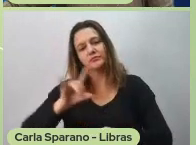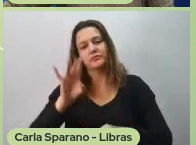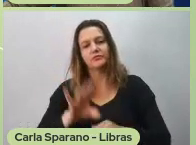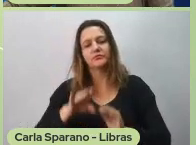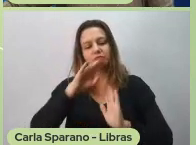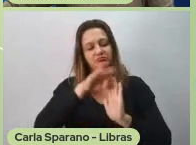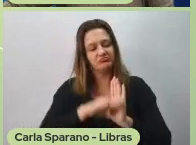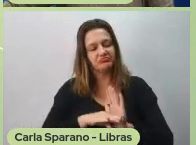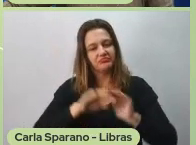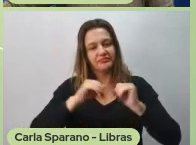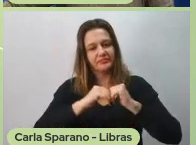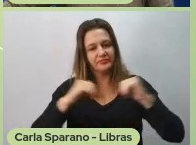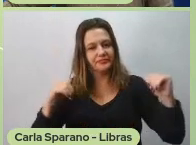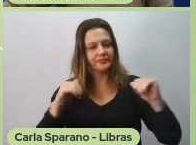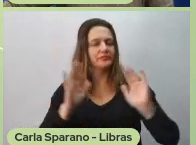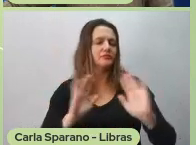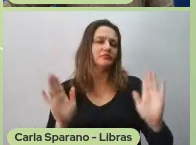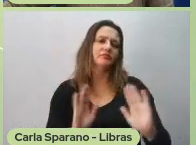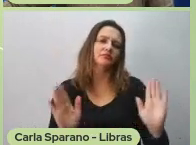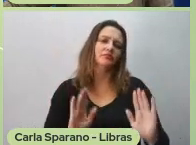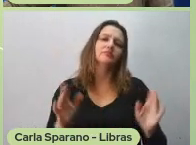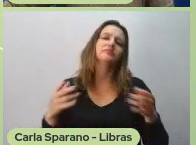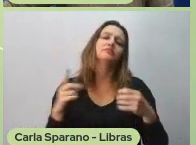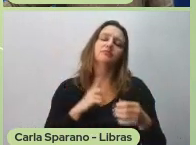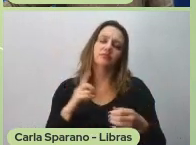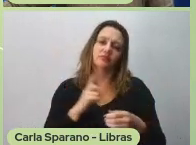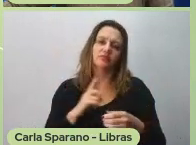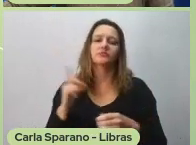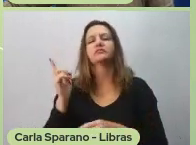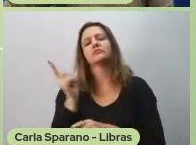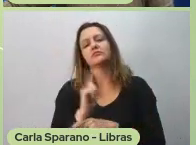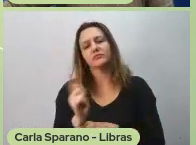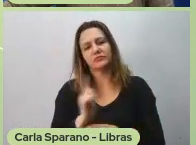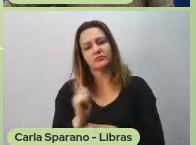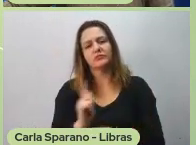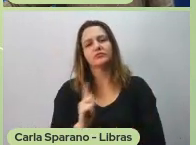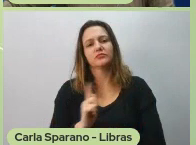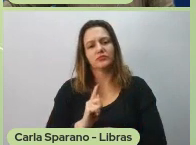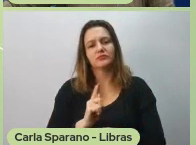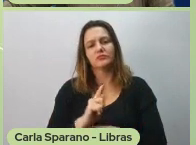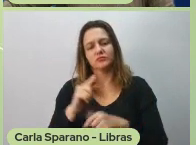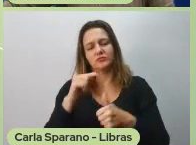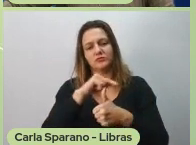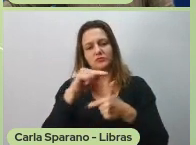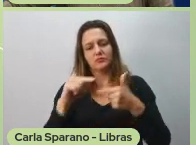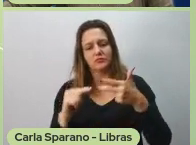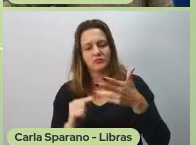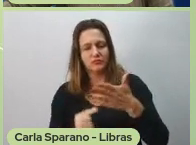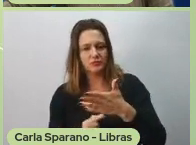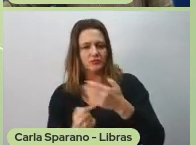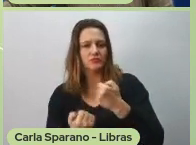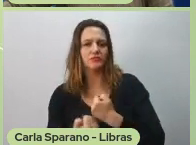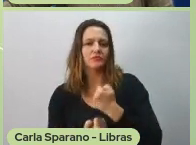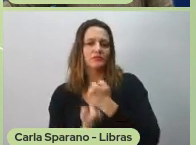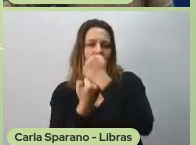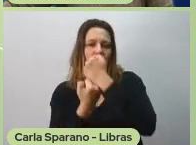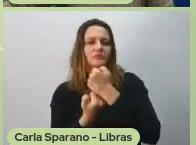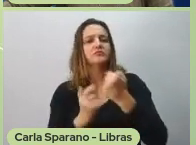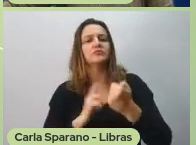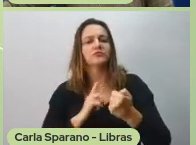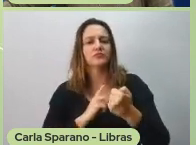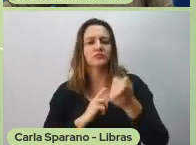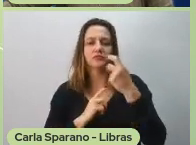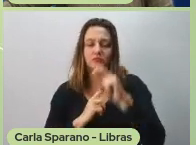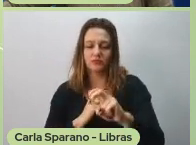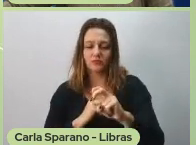gente tem um programa que tem uma governança com sponsors para os pilares que a gente acompanha. A gente tem hoje